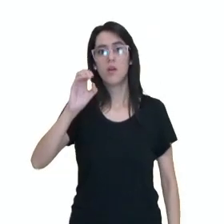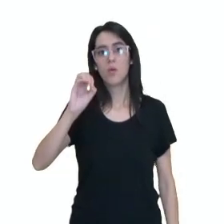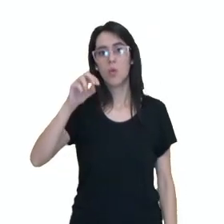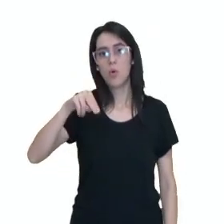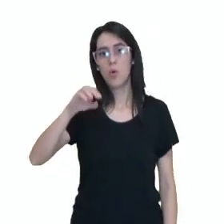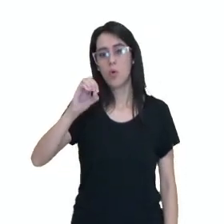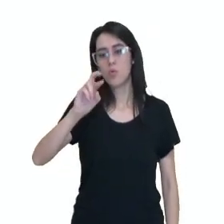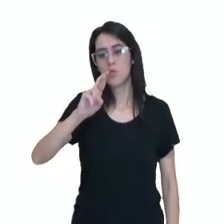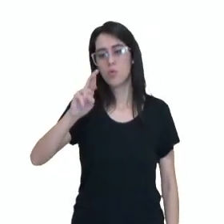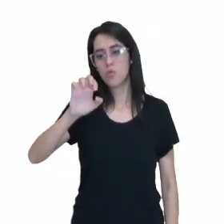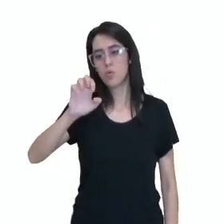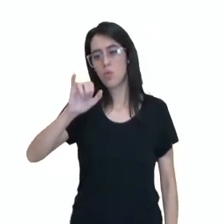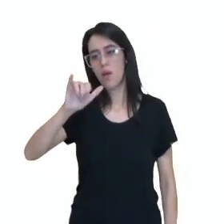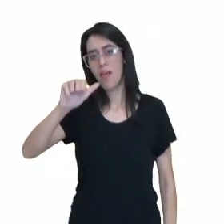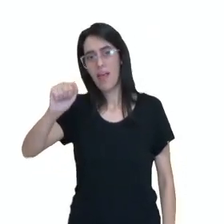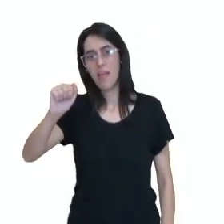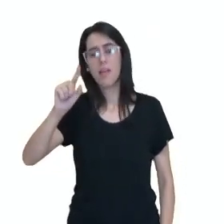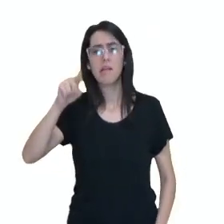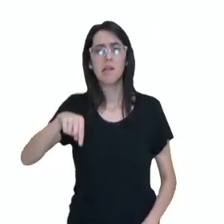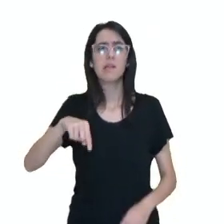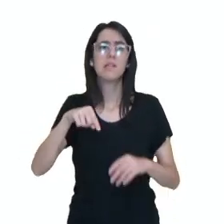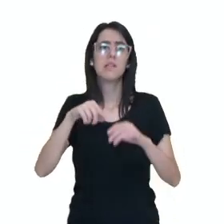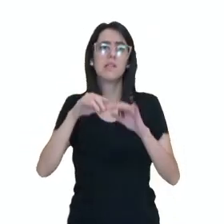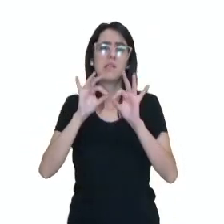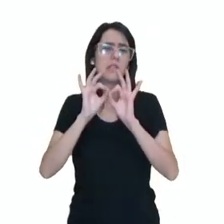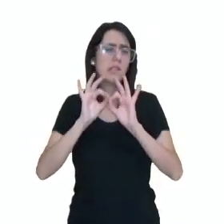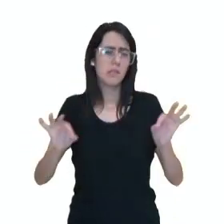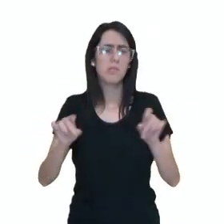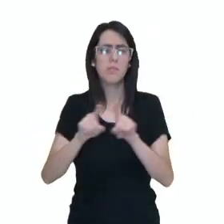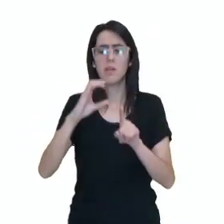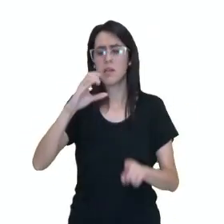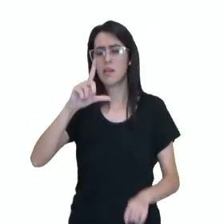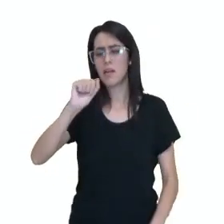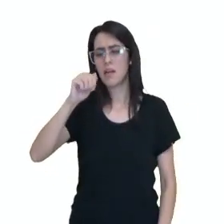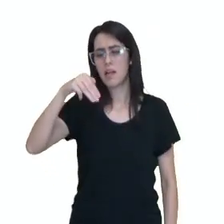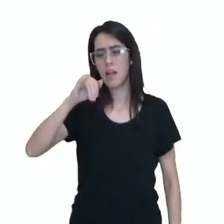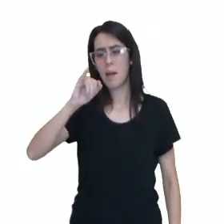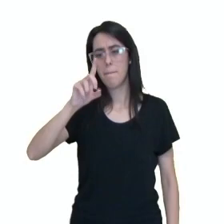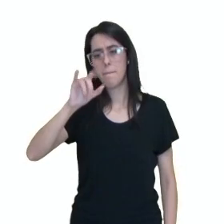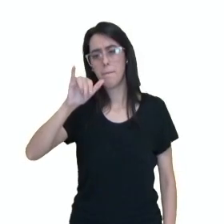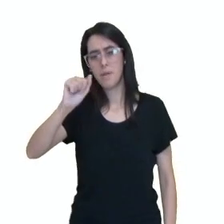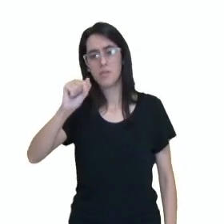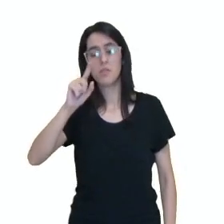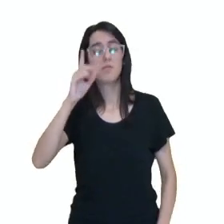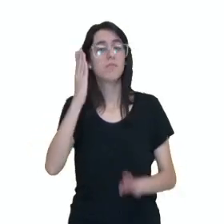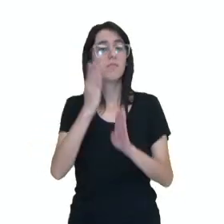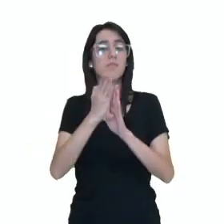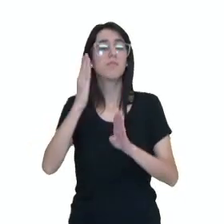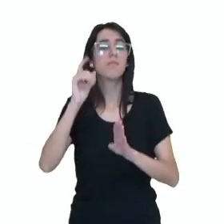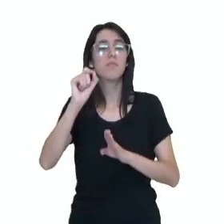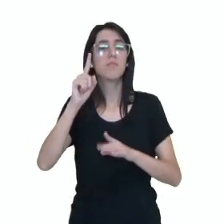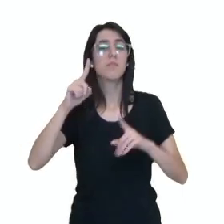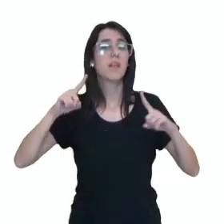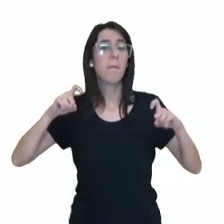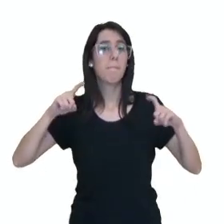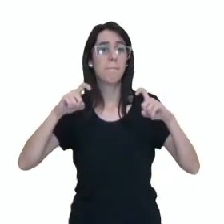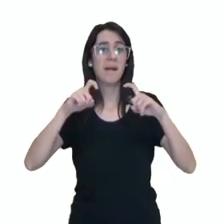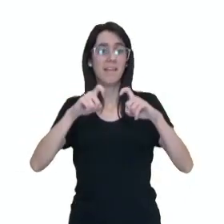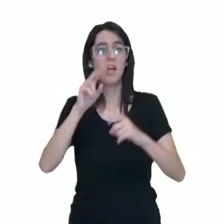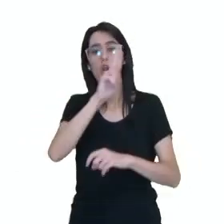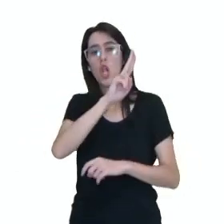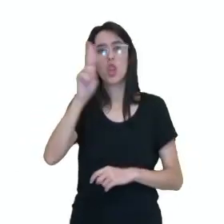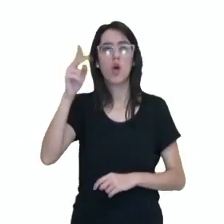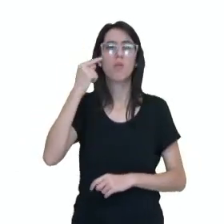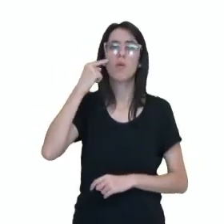estão juntas porque são consideradas de simples tratamento, são causadas por bactérias. Então a clamídia é a Chlamydia trachomatis, a